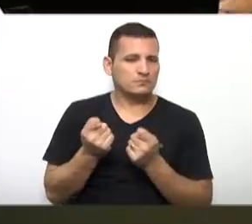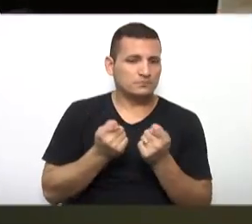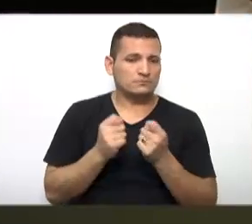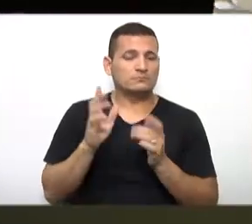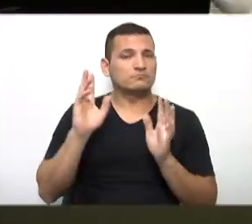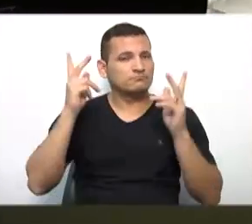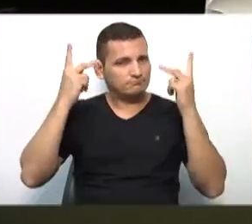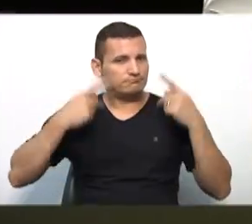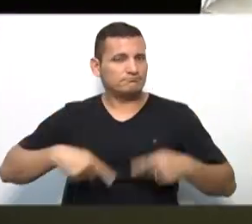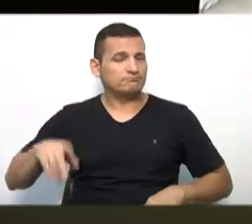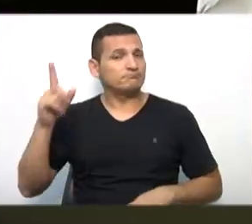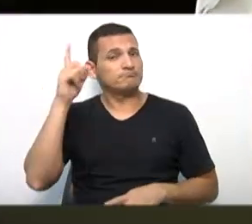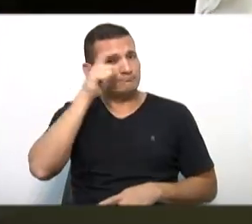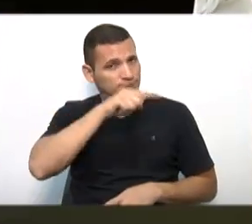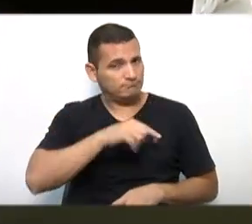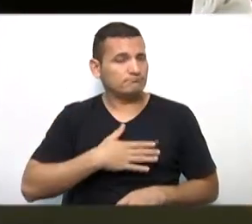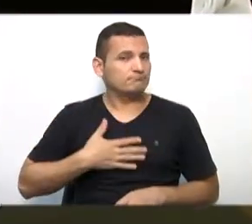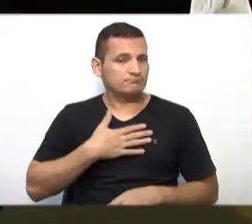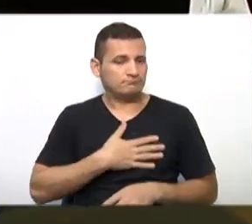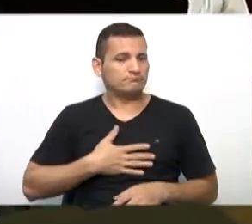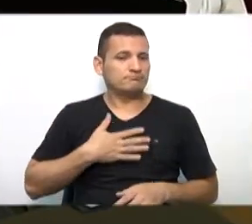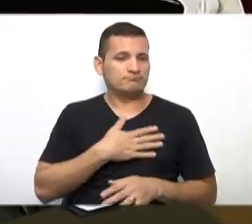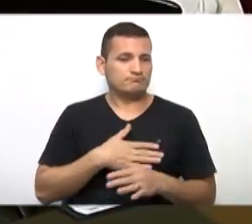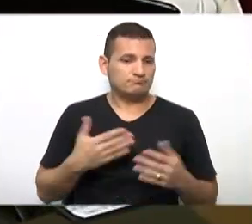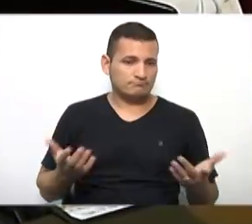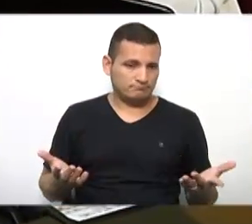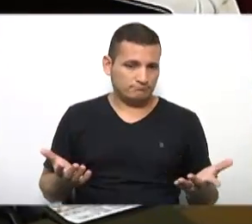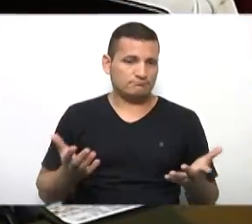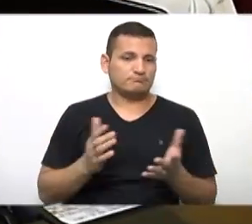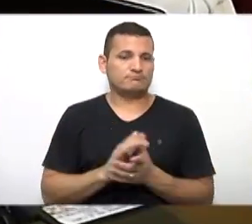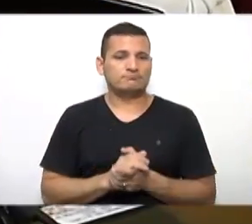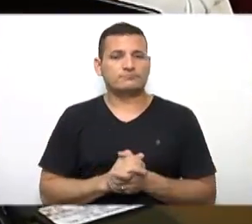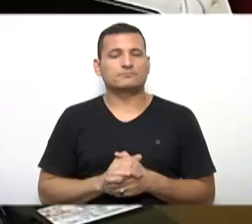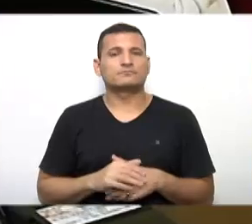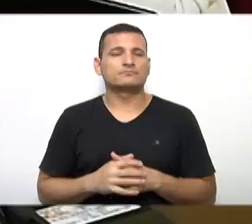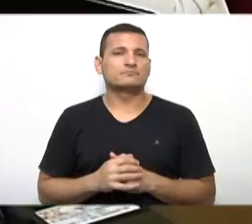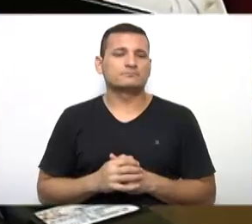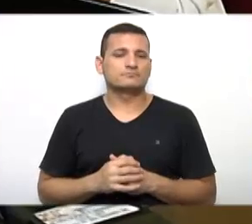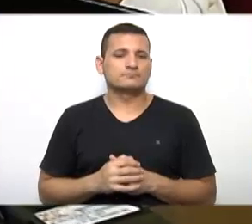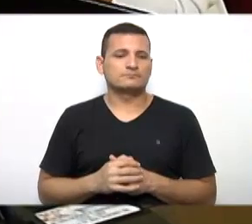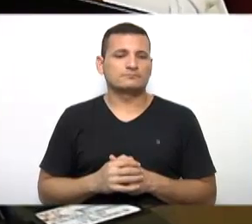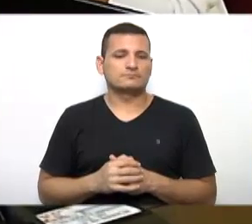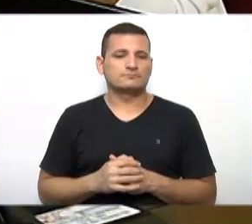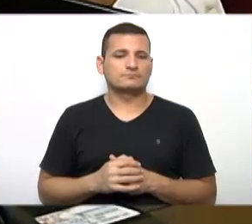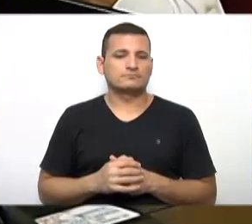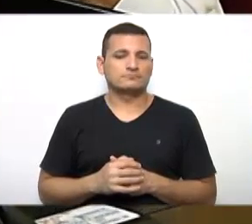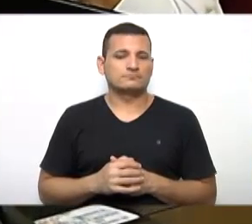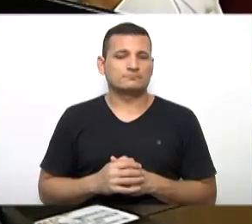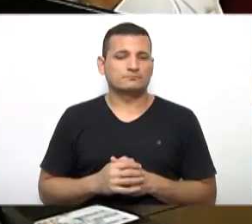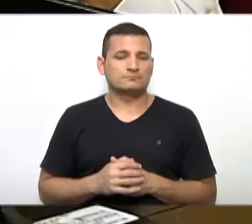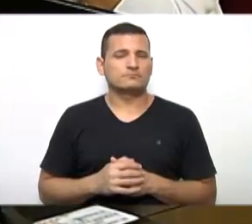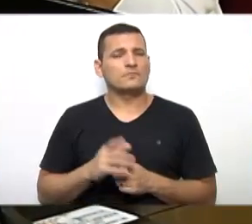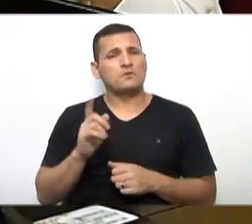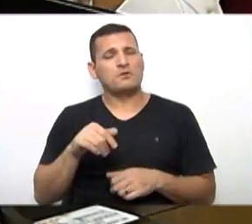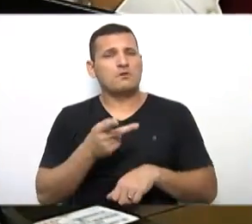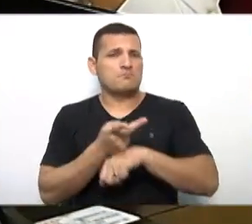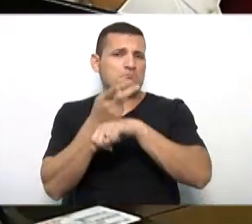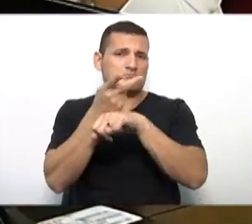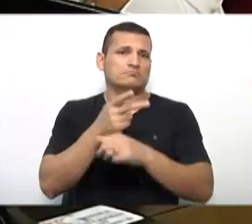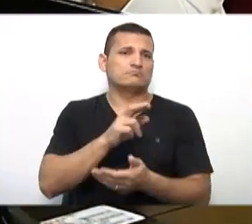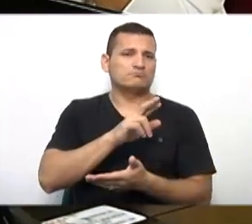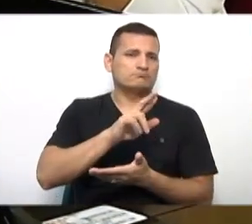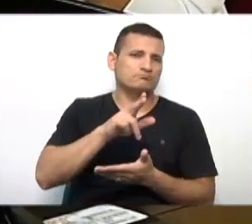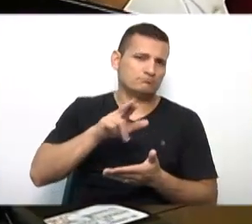difícil de agradar. Os colaboradores que não gostariam do prêmio podem reduzir ainda mais o rendimento. A ideia é oferecer opções de prêmios